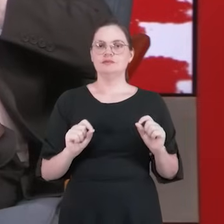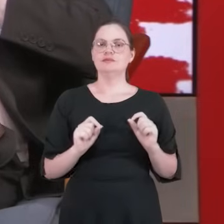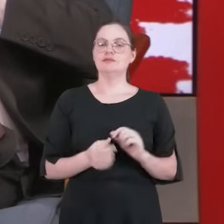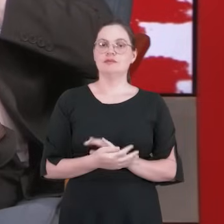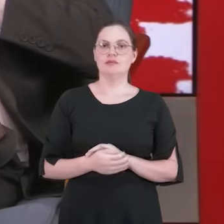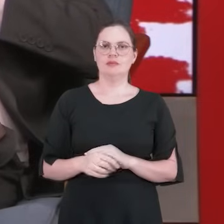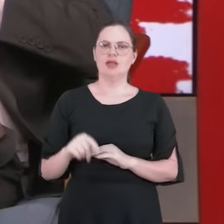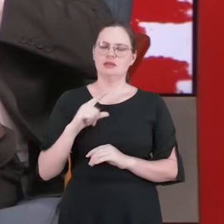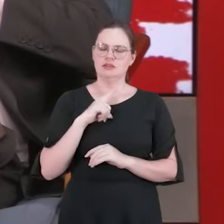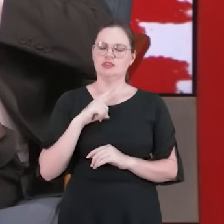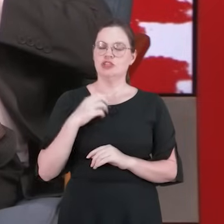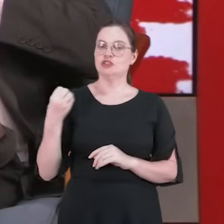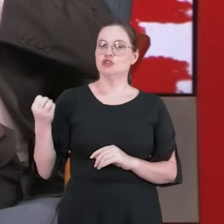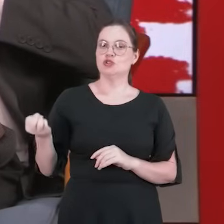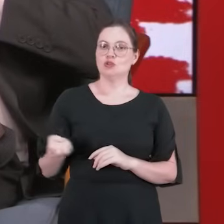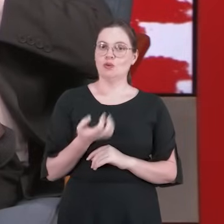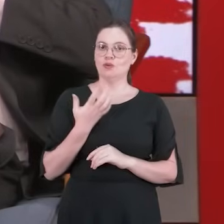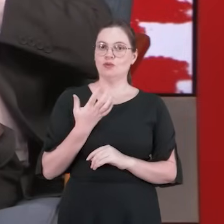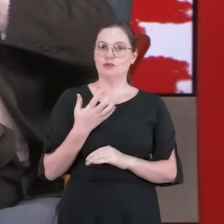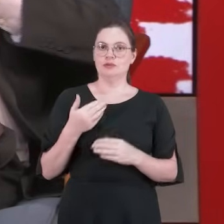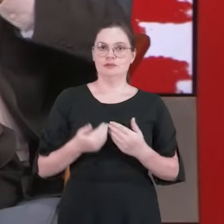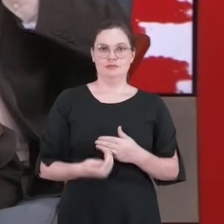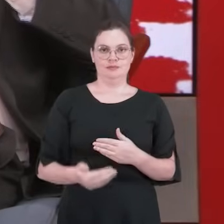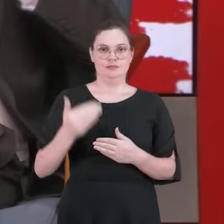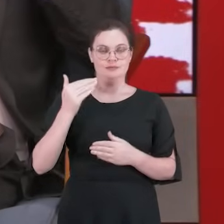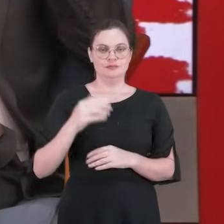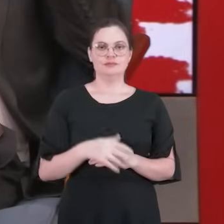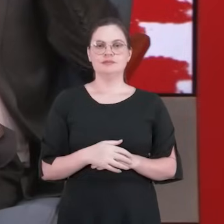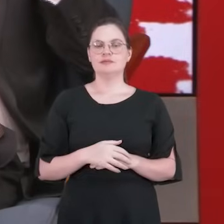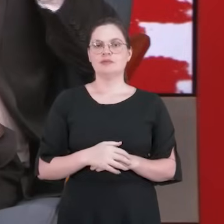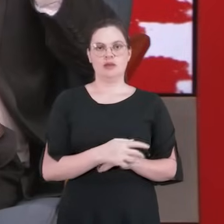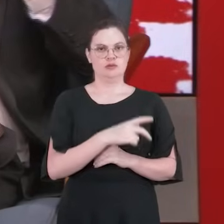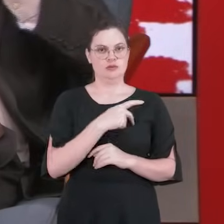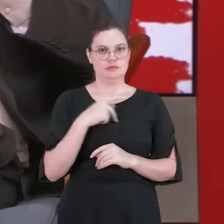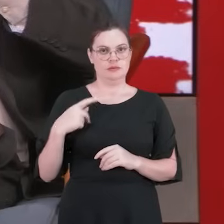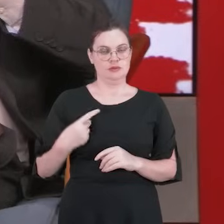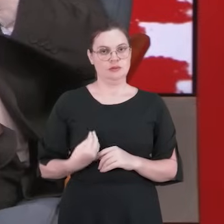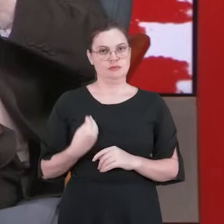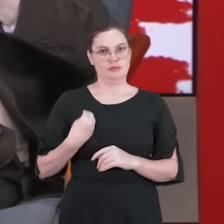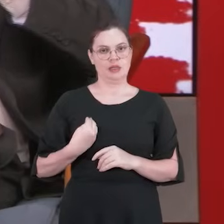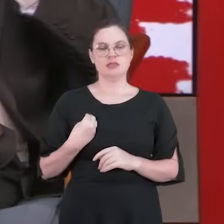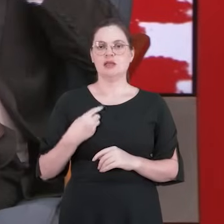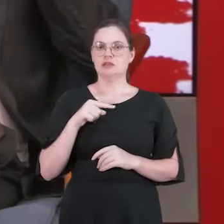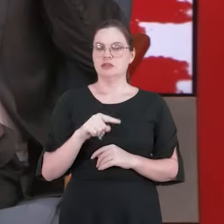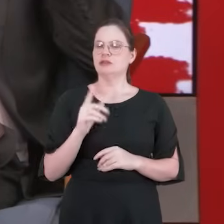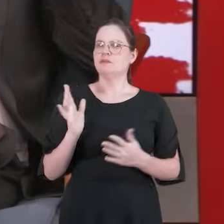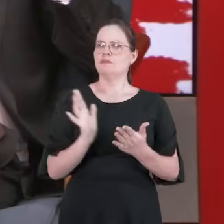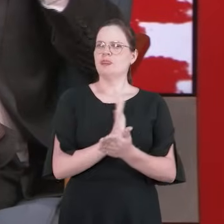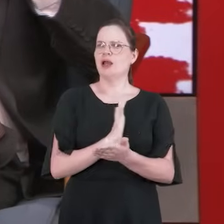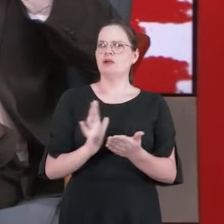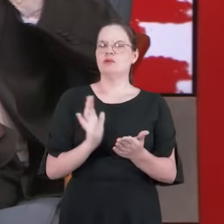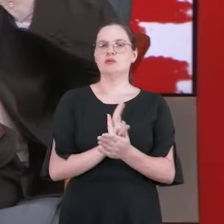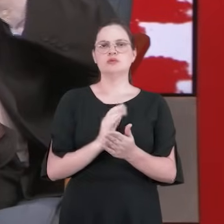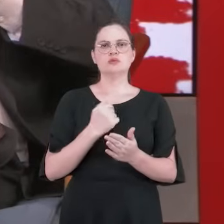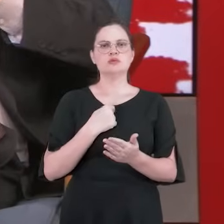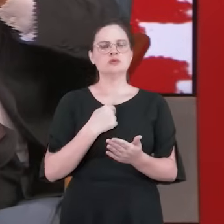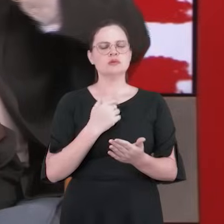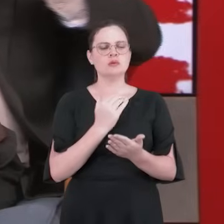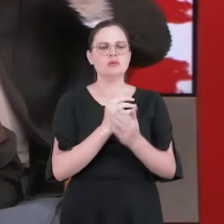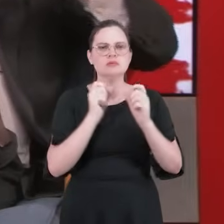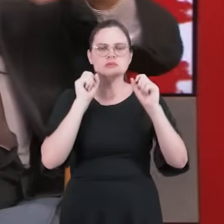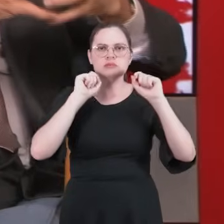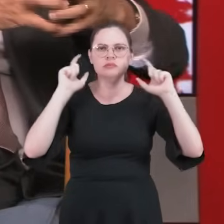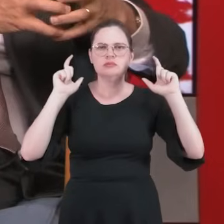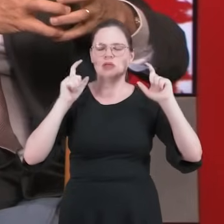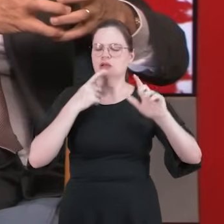uma coisa nova. E os pastores que estavam ali, alguns começaram a despertar para isso. Então,